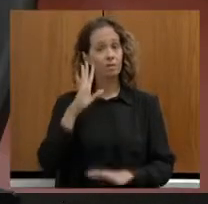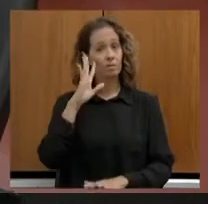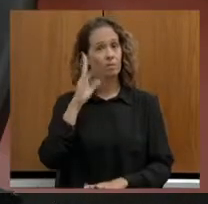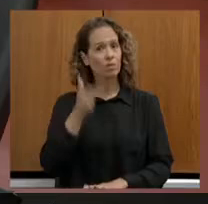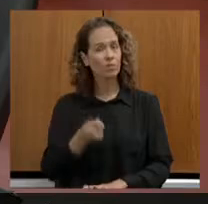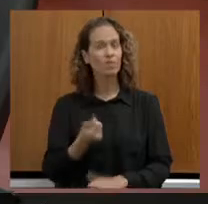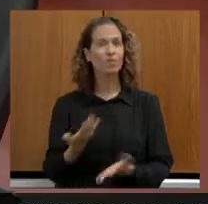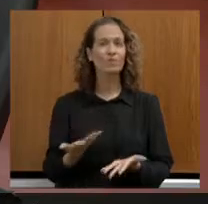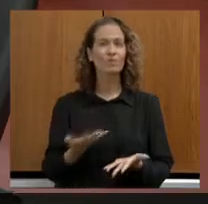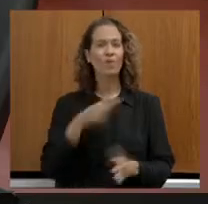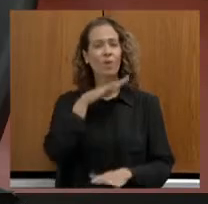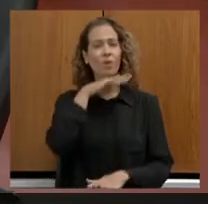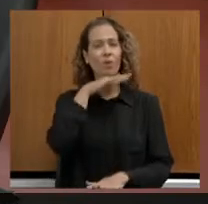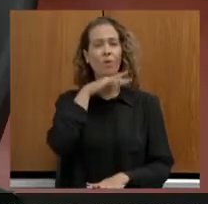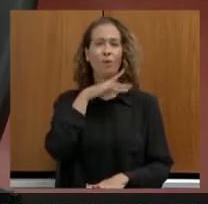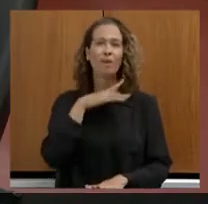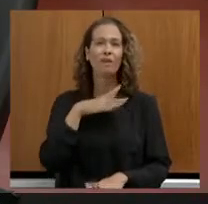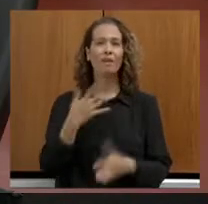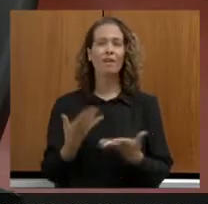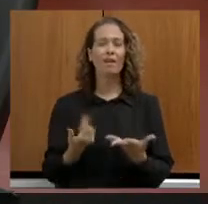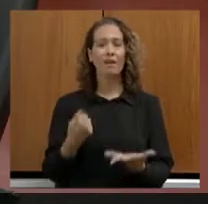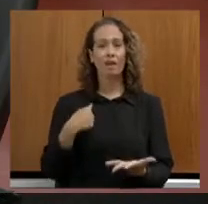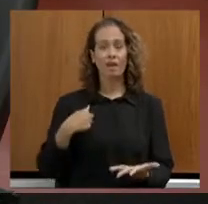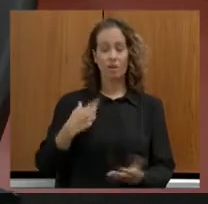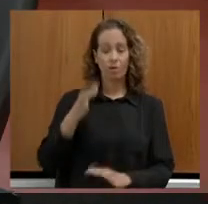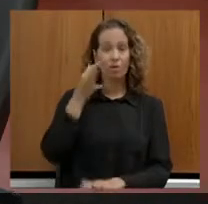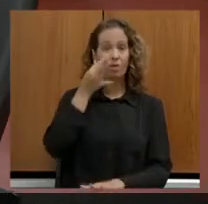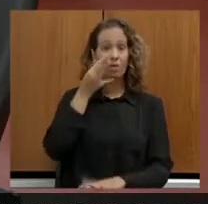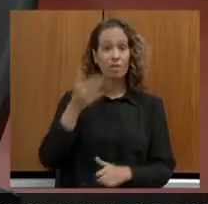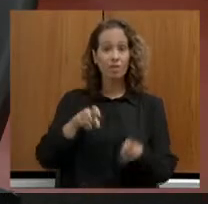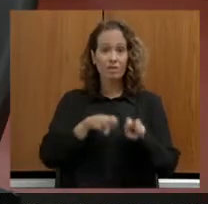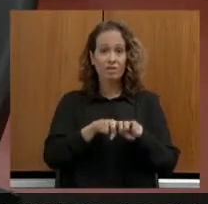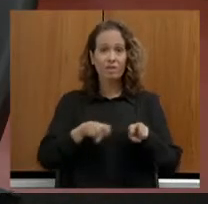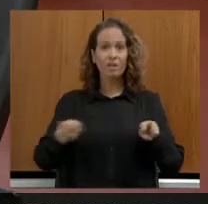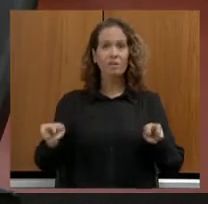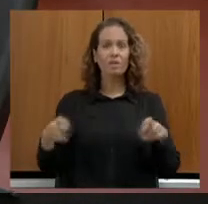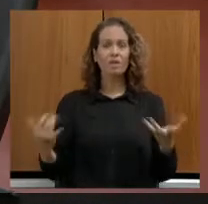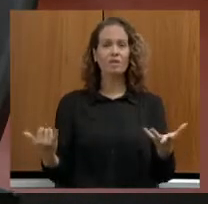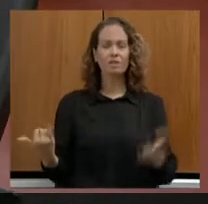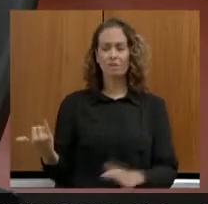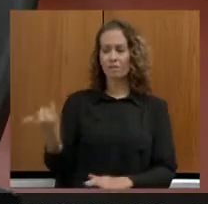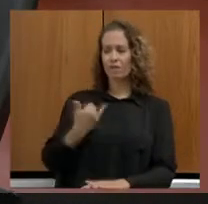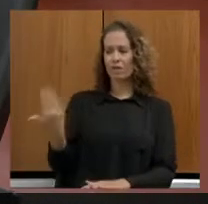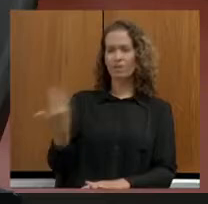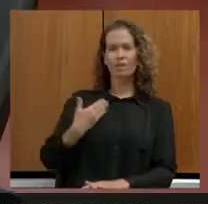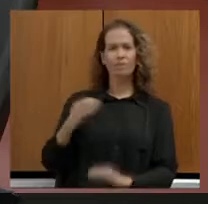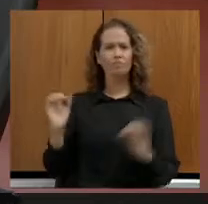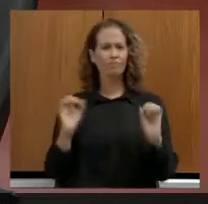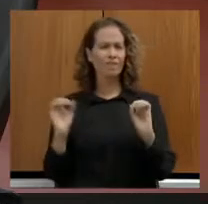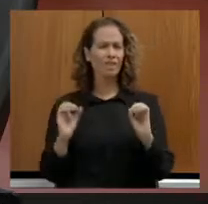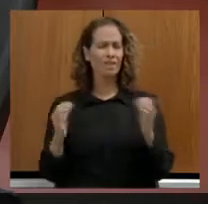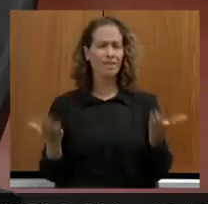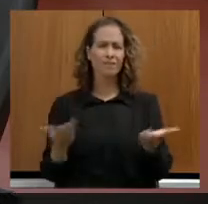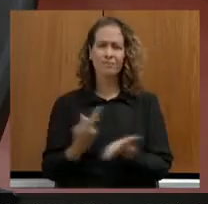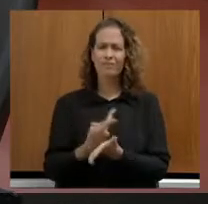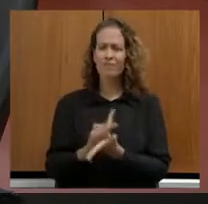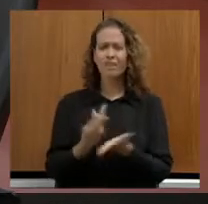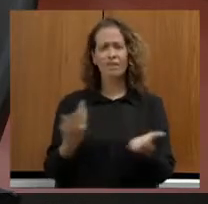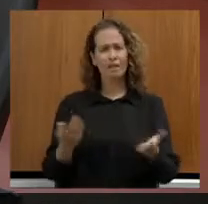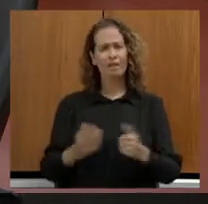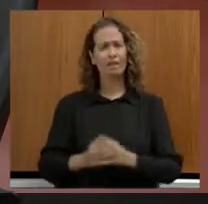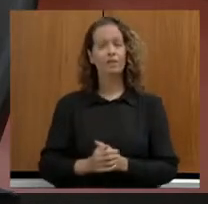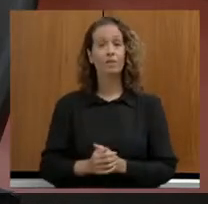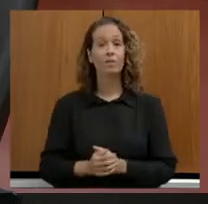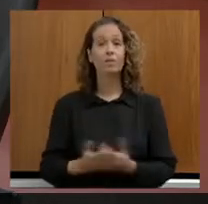indelicado comentarem sobre uma pessoa que está presente aqui na mesa sem falar com ela diretamente eu estou